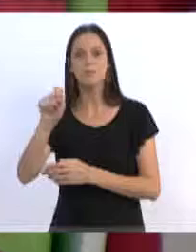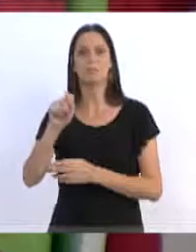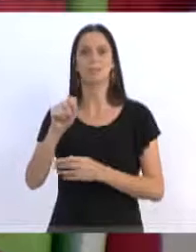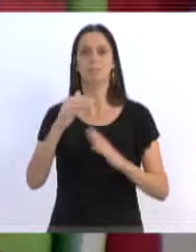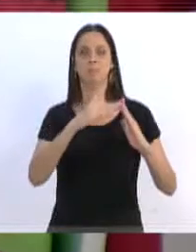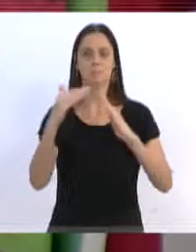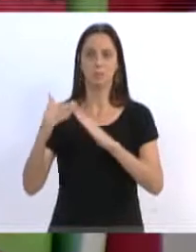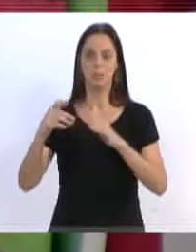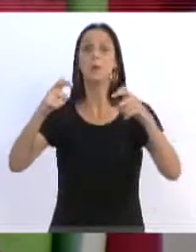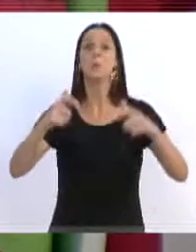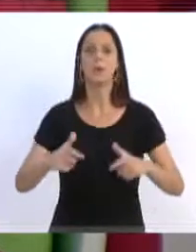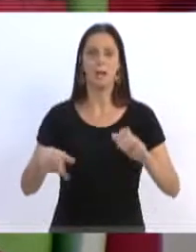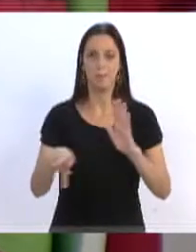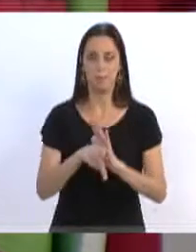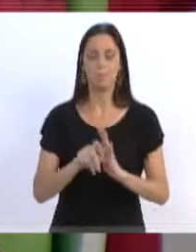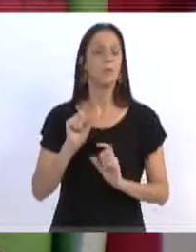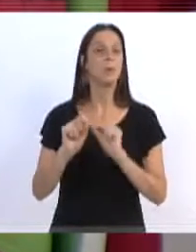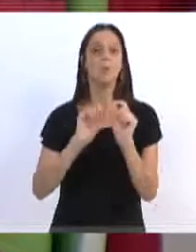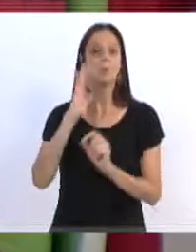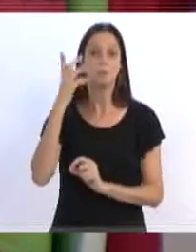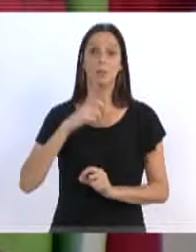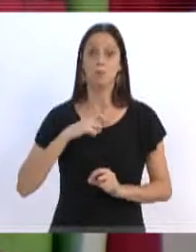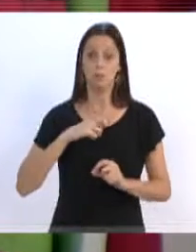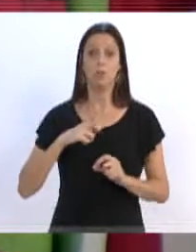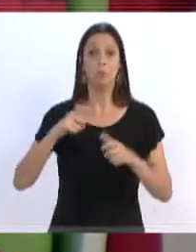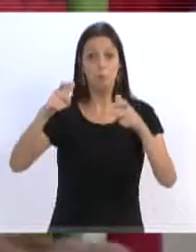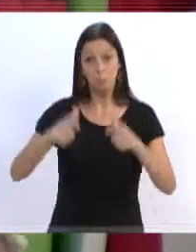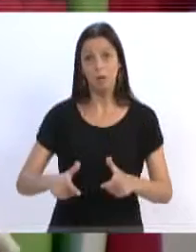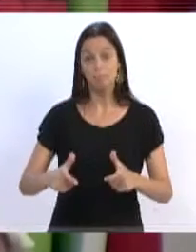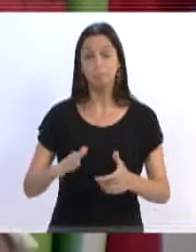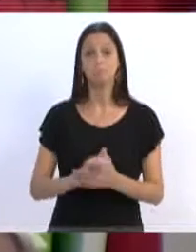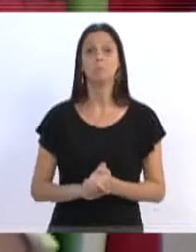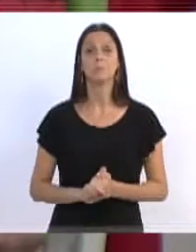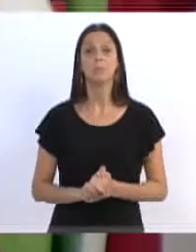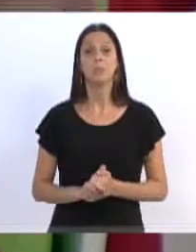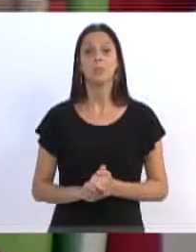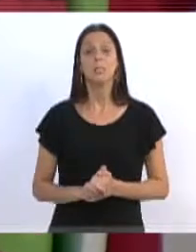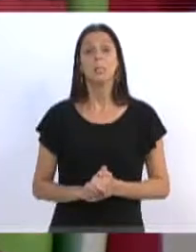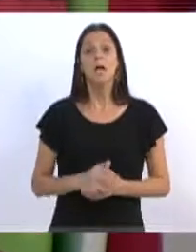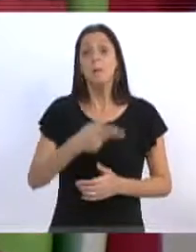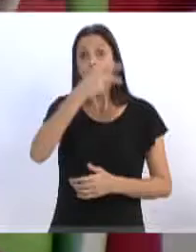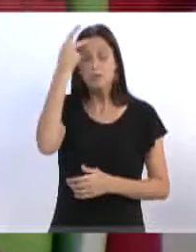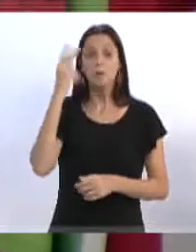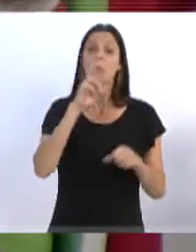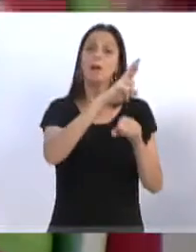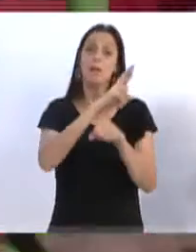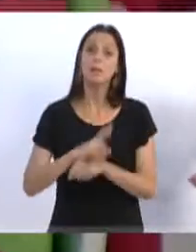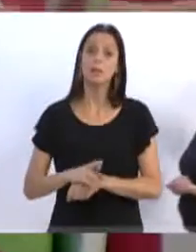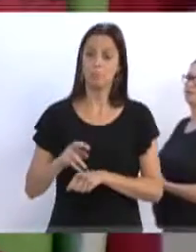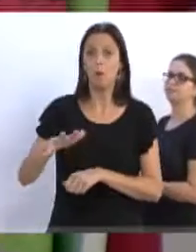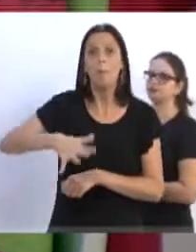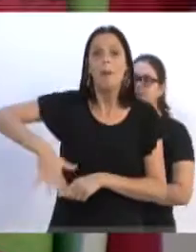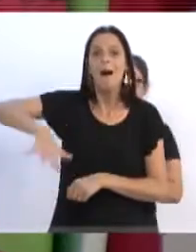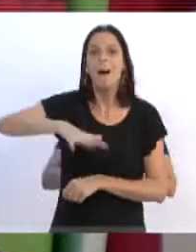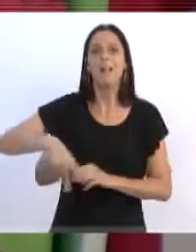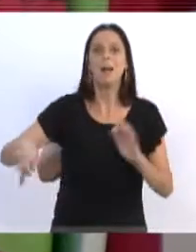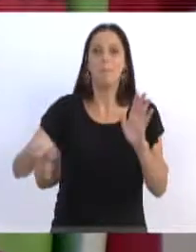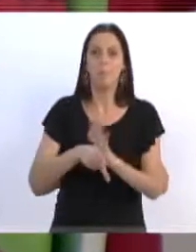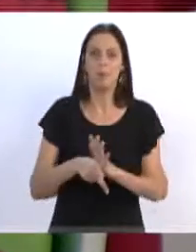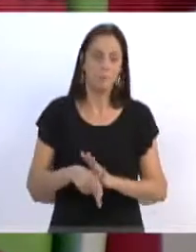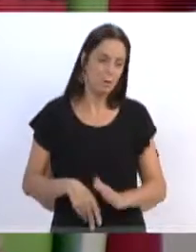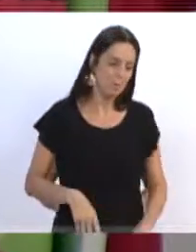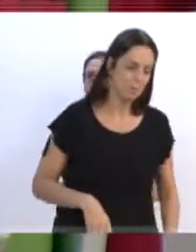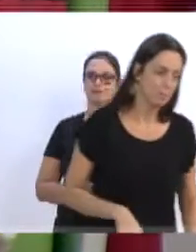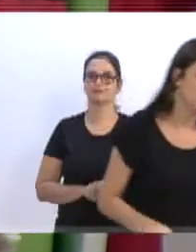acontece lá foi feito o loteamento e esse por sua vez roteador reservou uma área para ser colocada uma